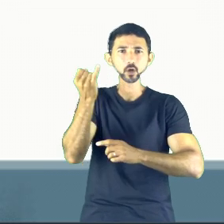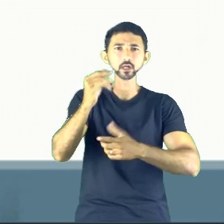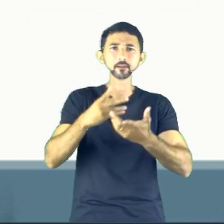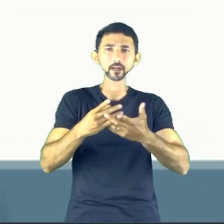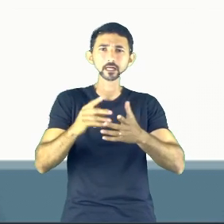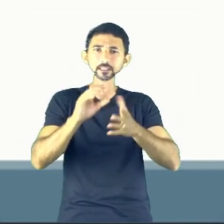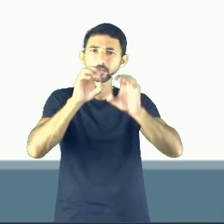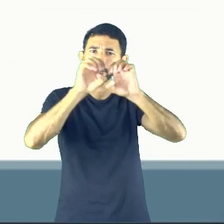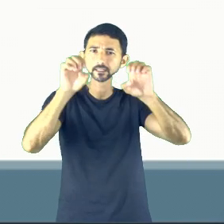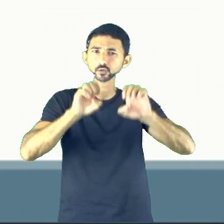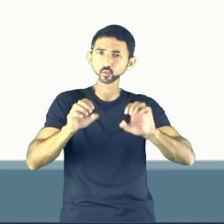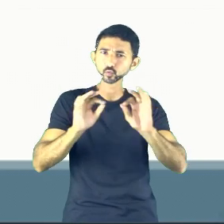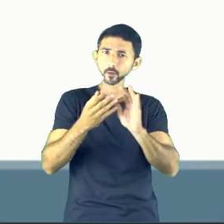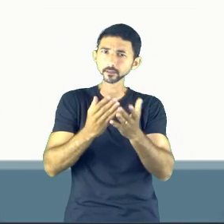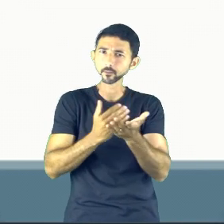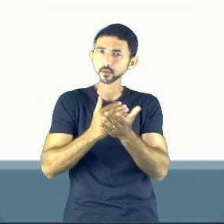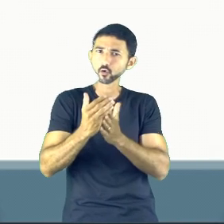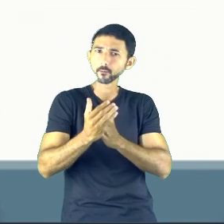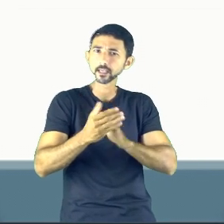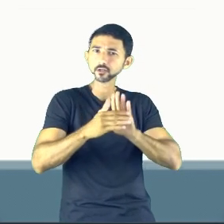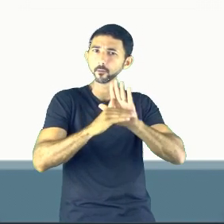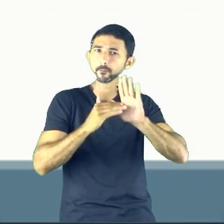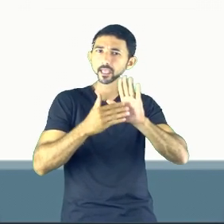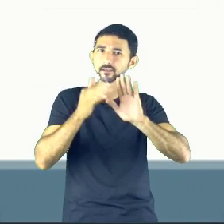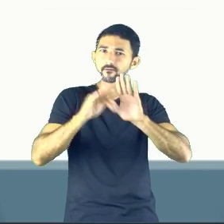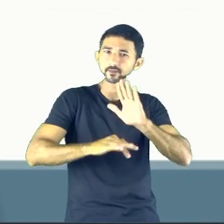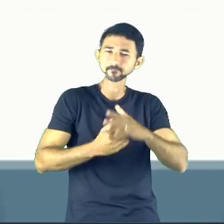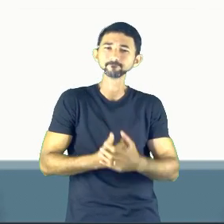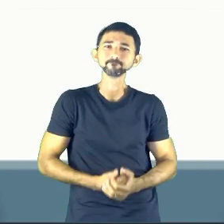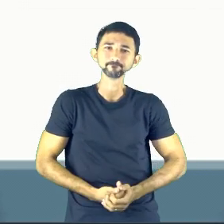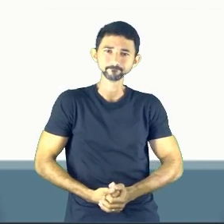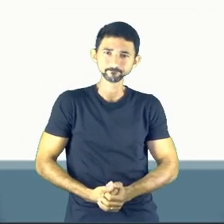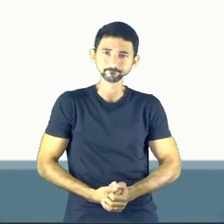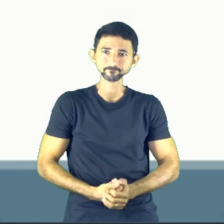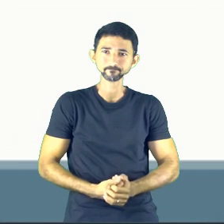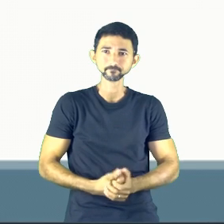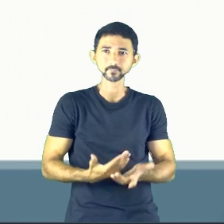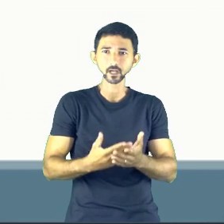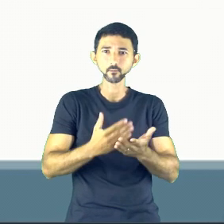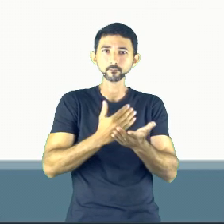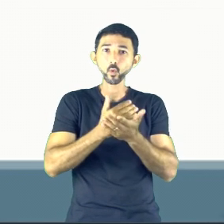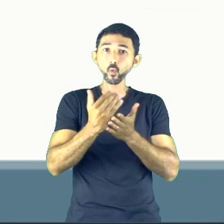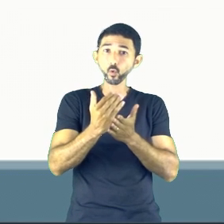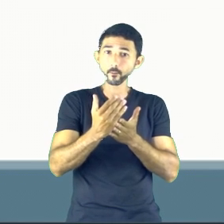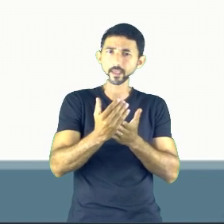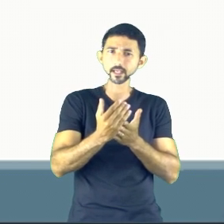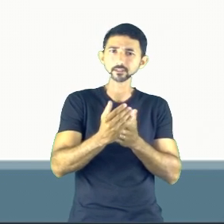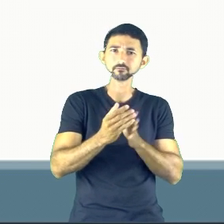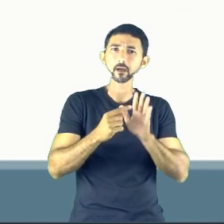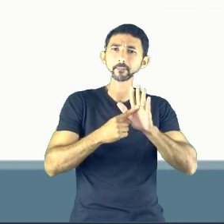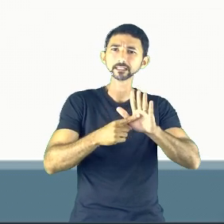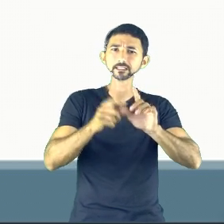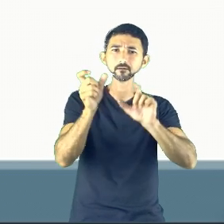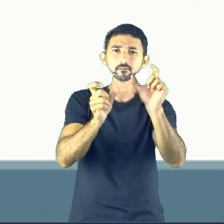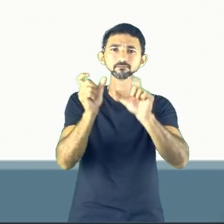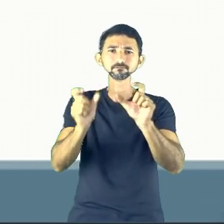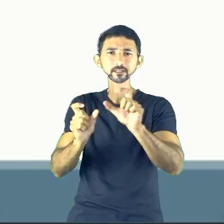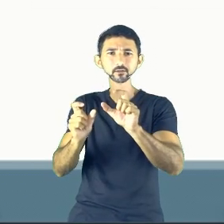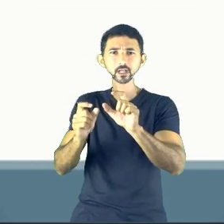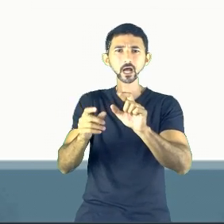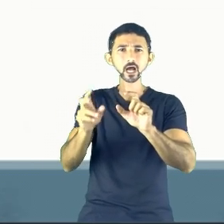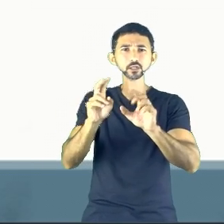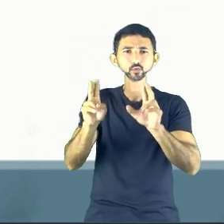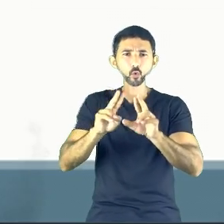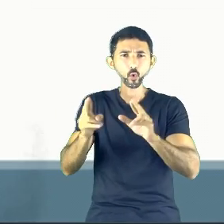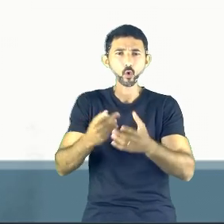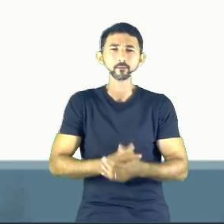importante lembrar-se de que ela deve ter uma estrutura mínima de começo, meio e fim, ou seja, no início apresentamos